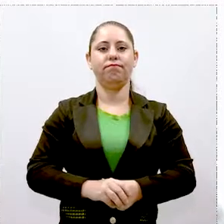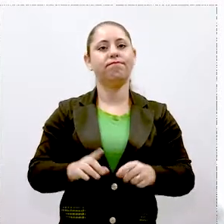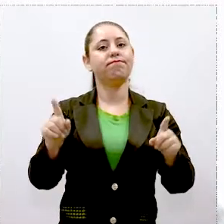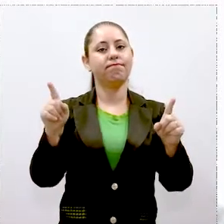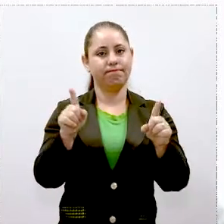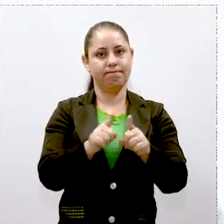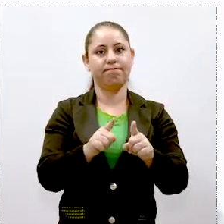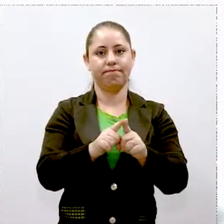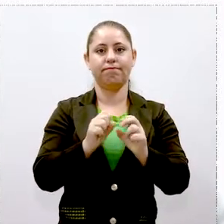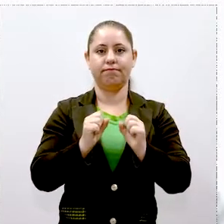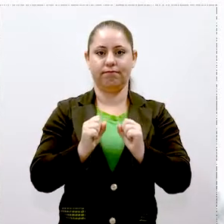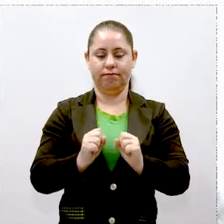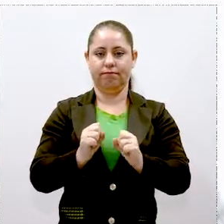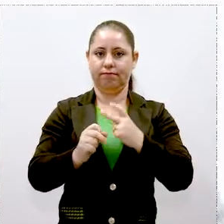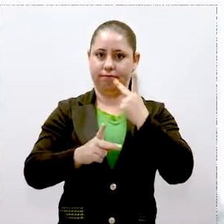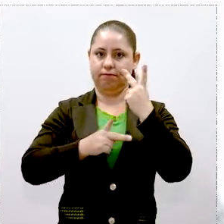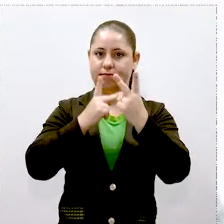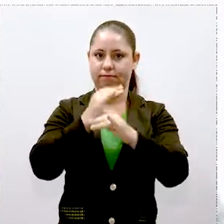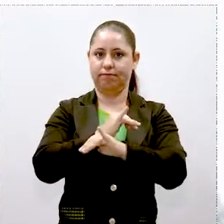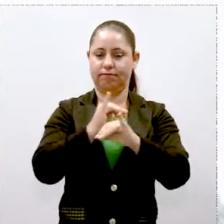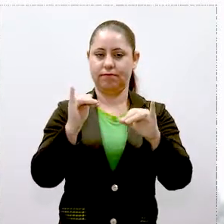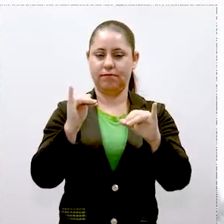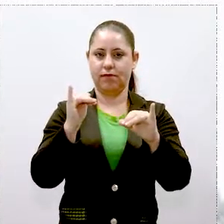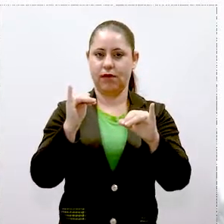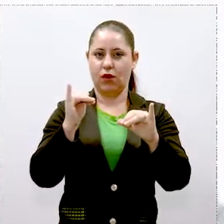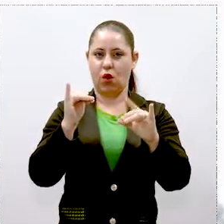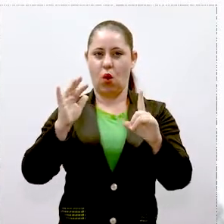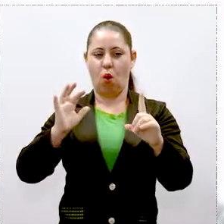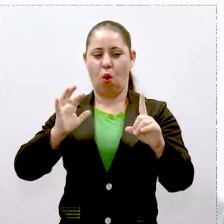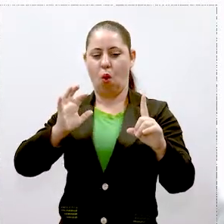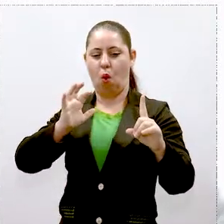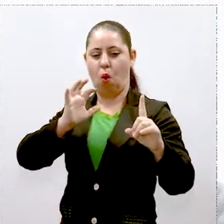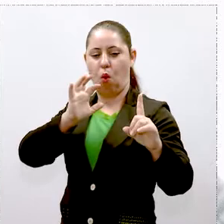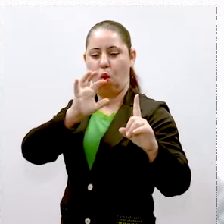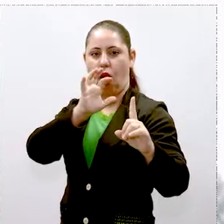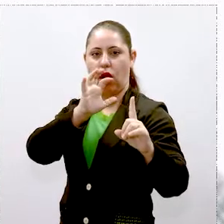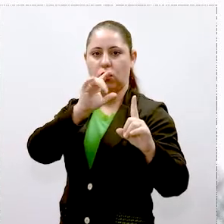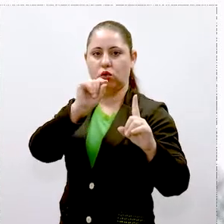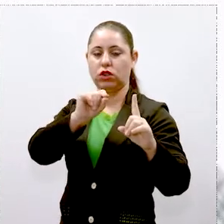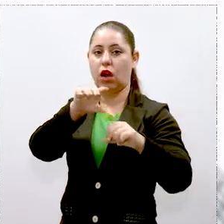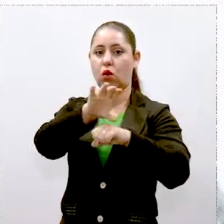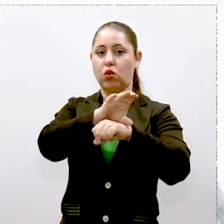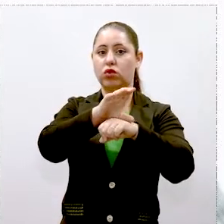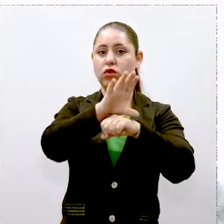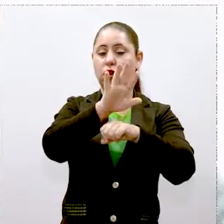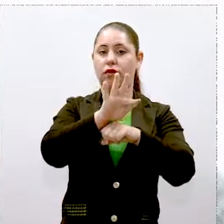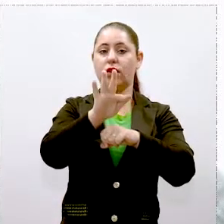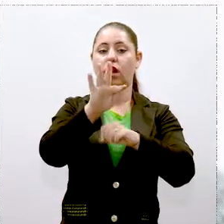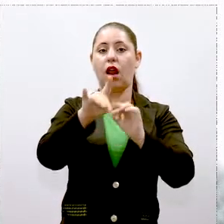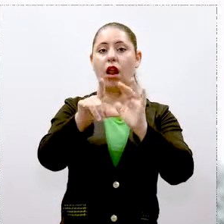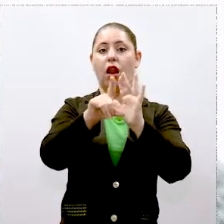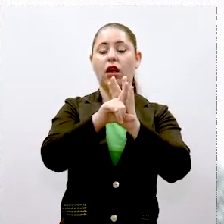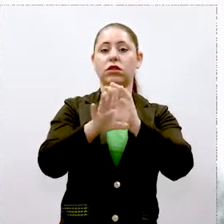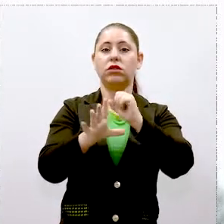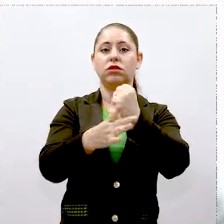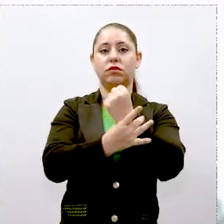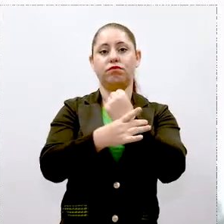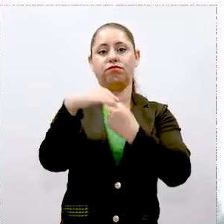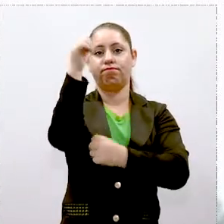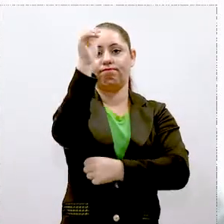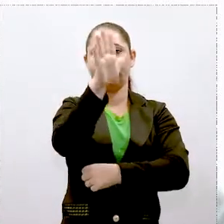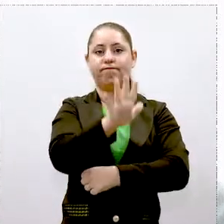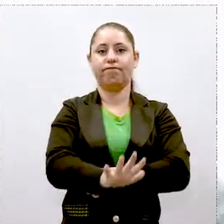Aliás, podemos dizer, um ataque frontal à nossa Constituição e à Lei de Segurança